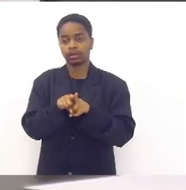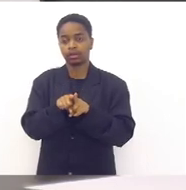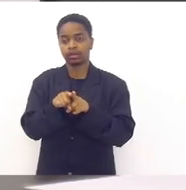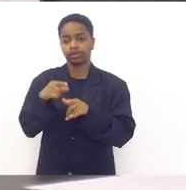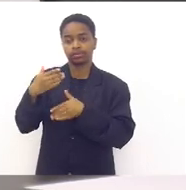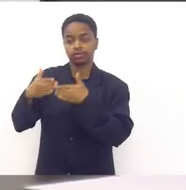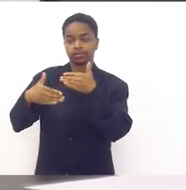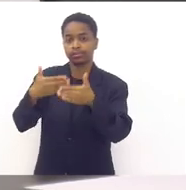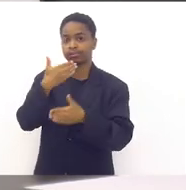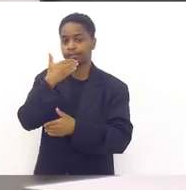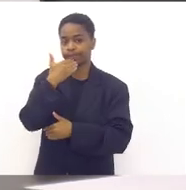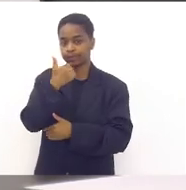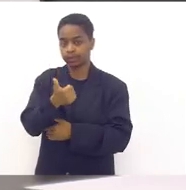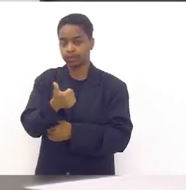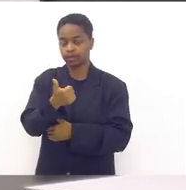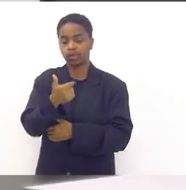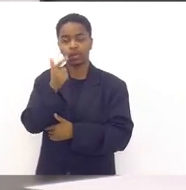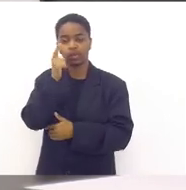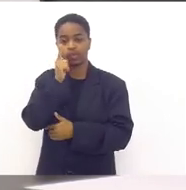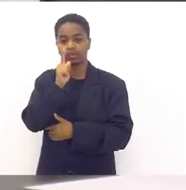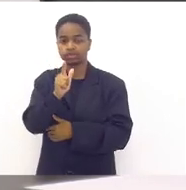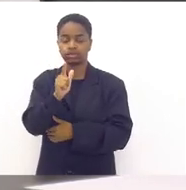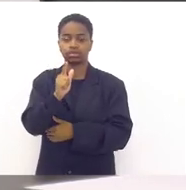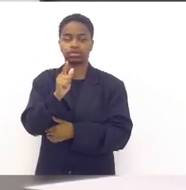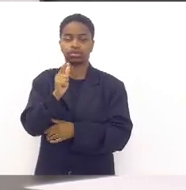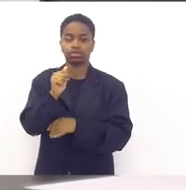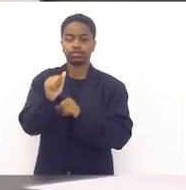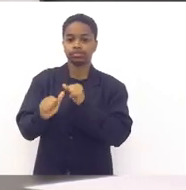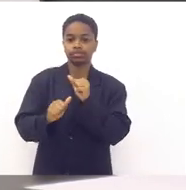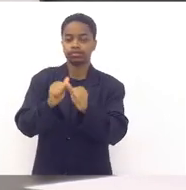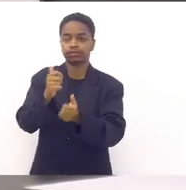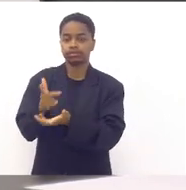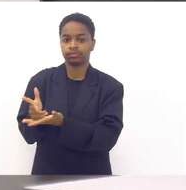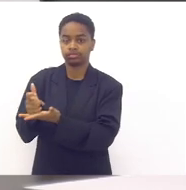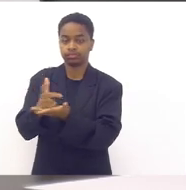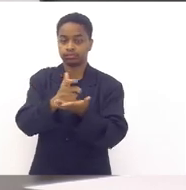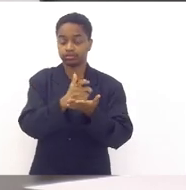trazer a reforma tributária. Então,